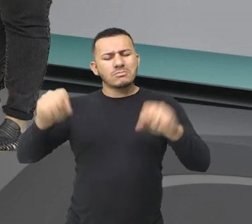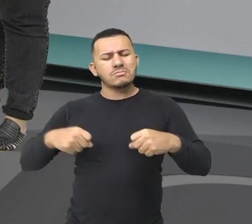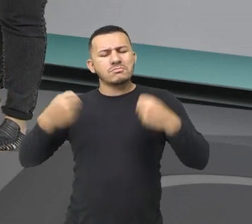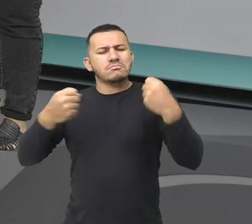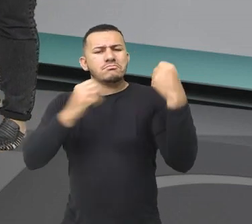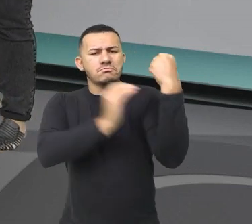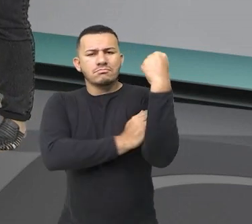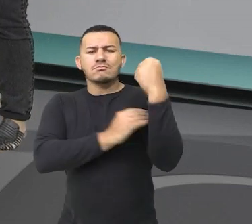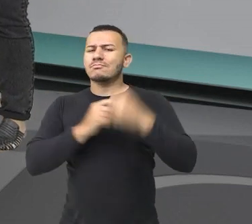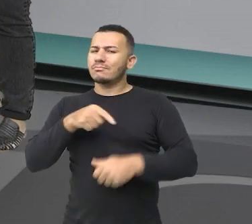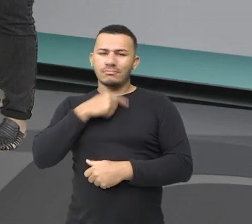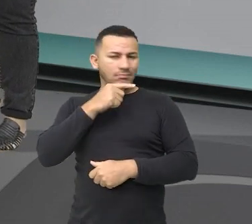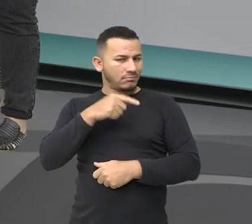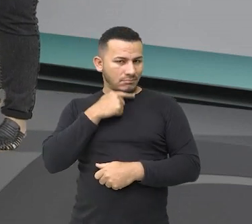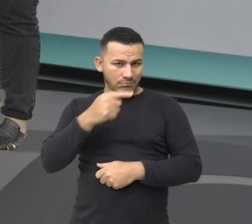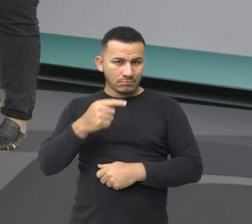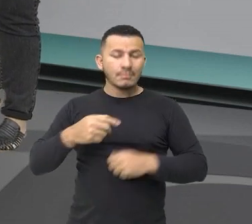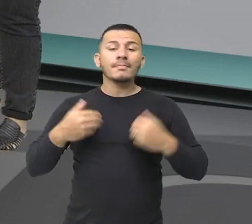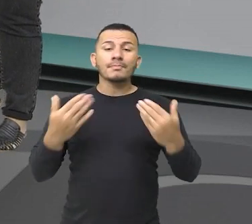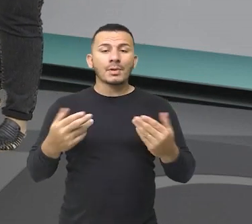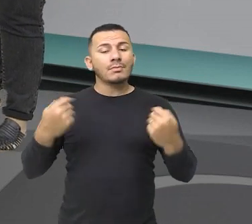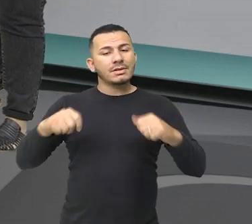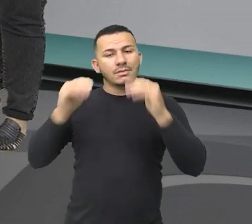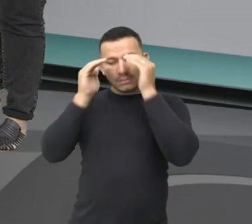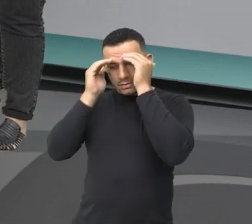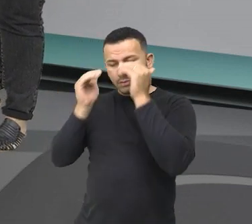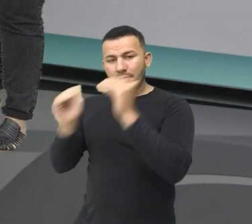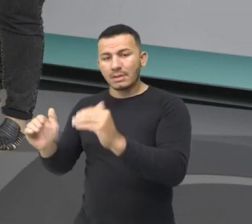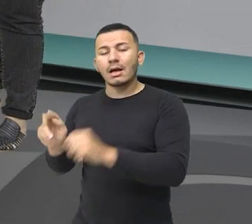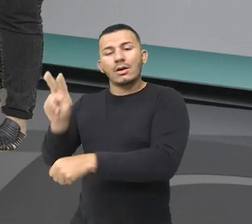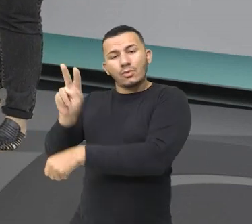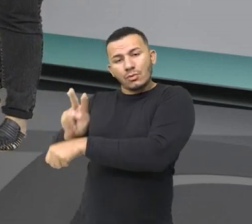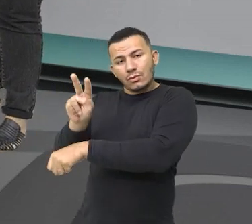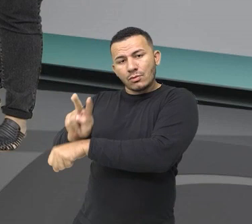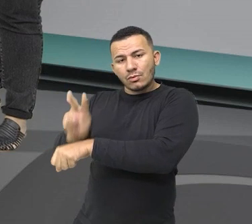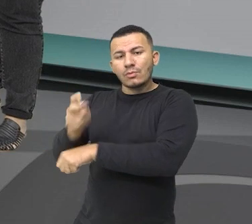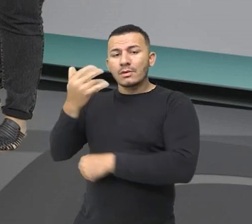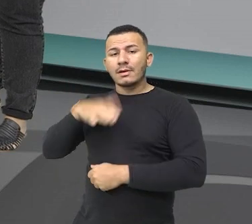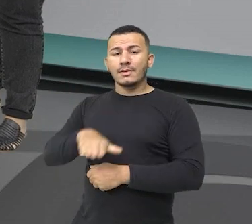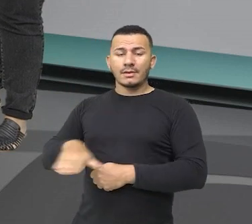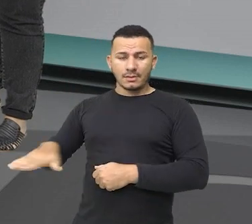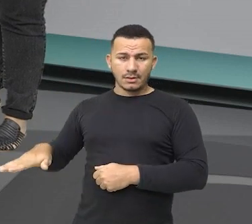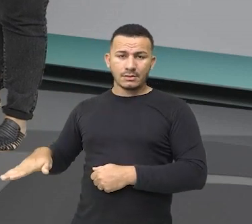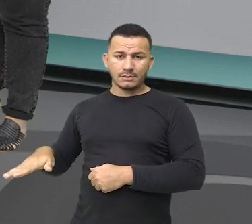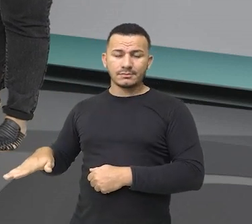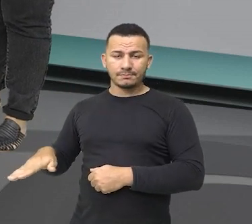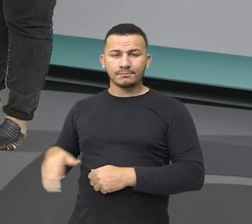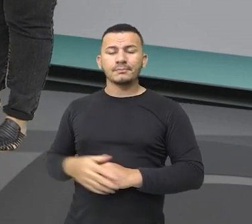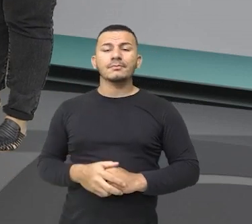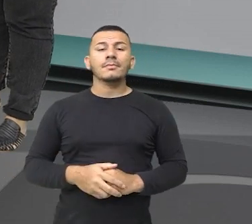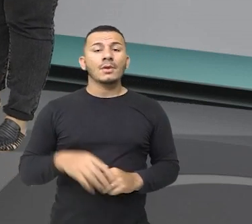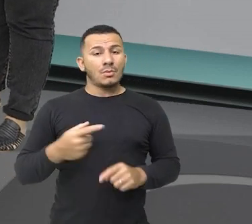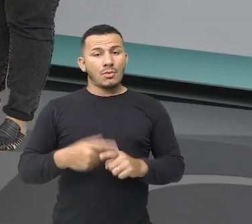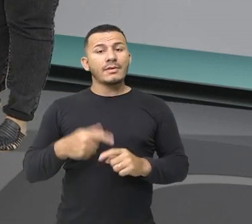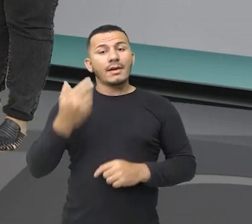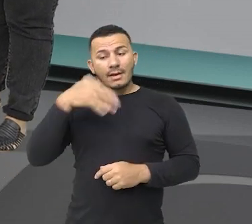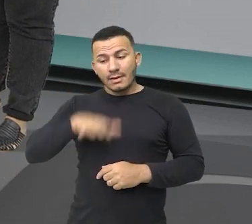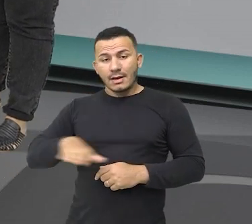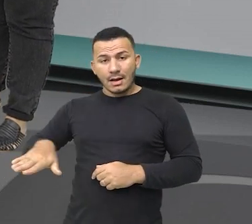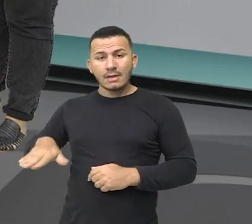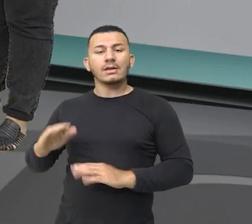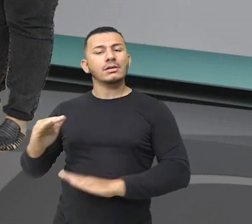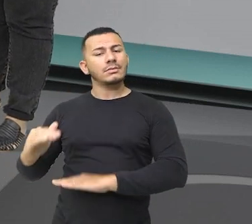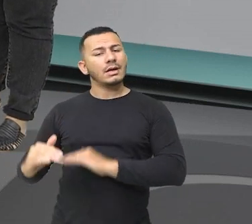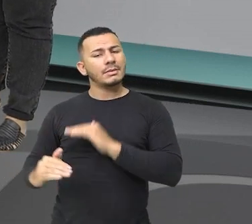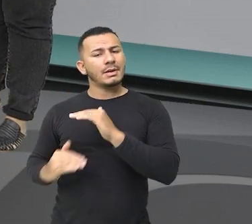Então, devemos respeitar e preservar a criança por isso aqui também. Porque as crianças estão se desenvolvendo ainda,